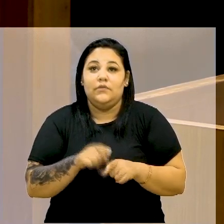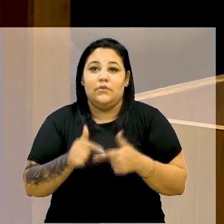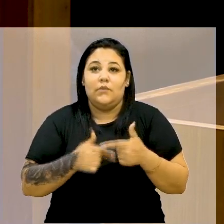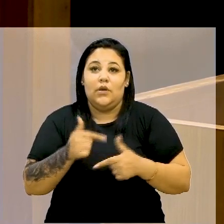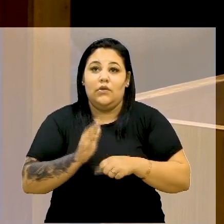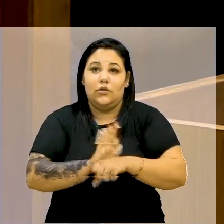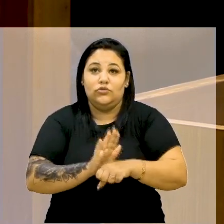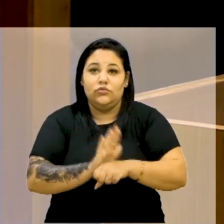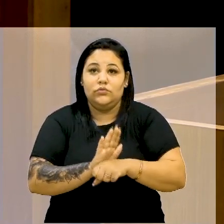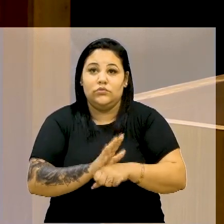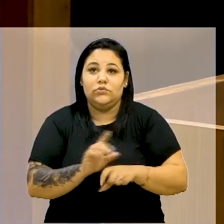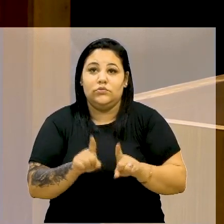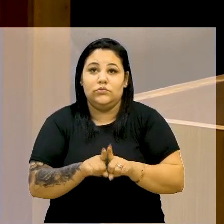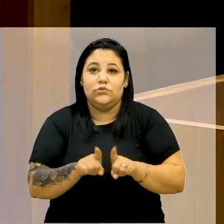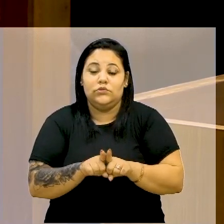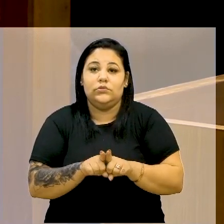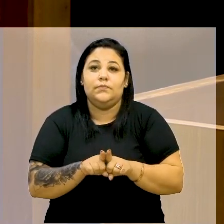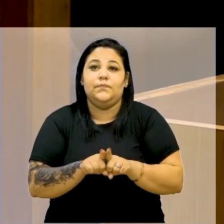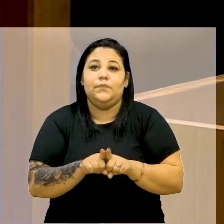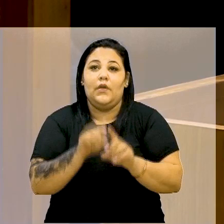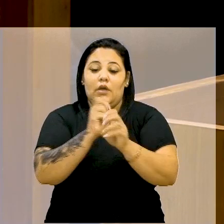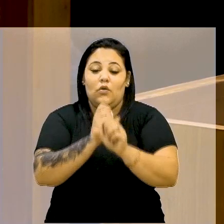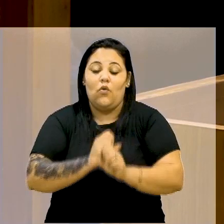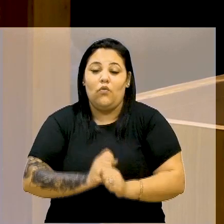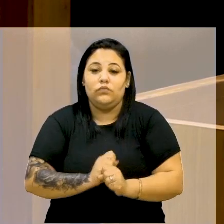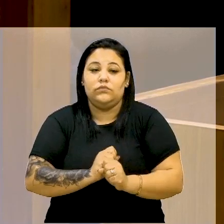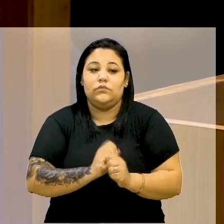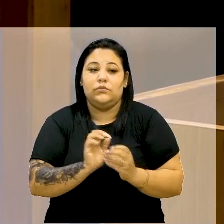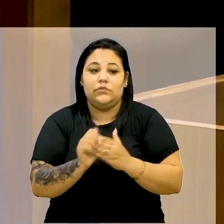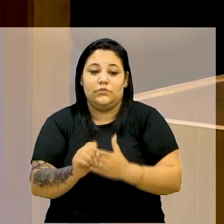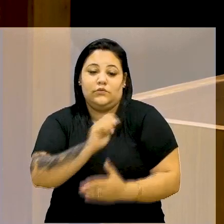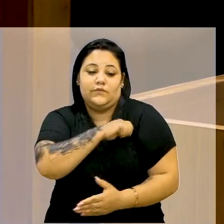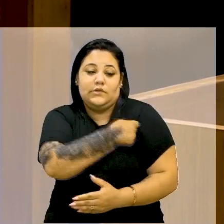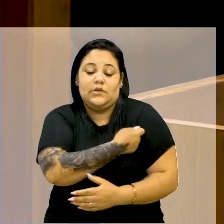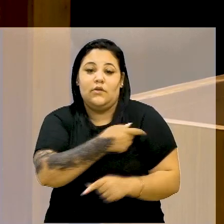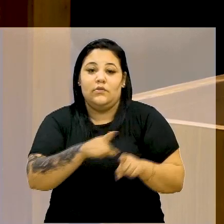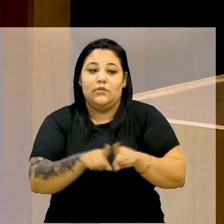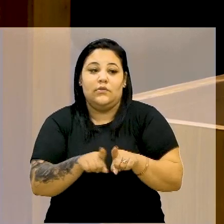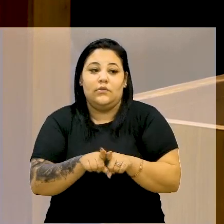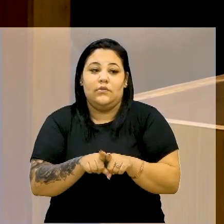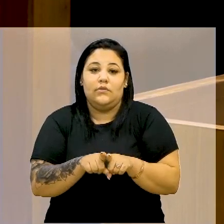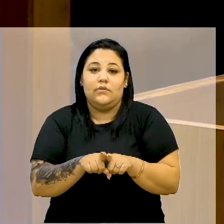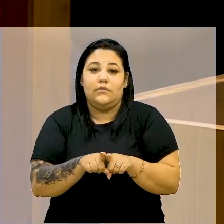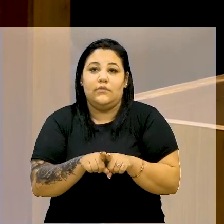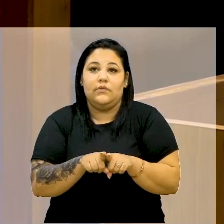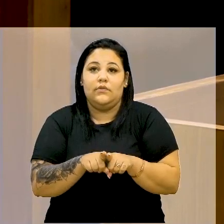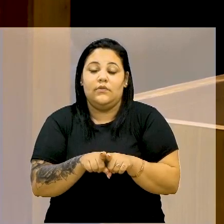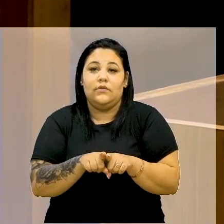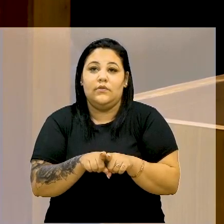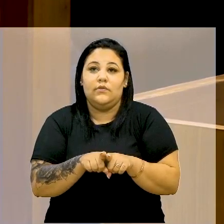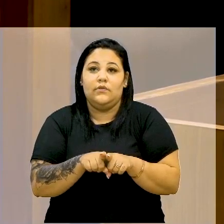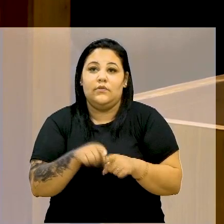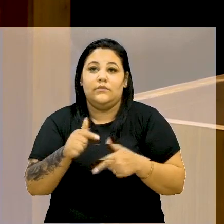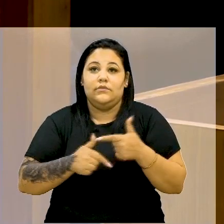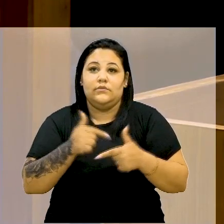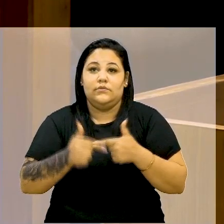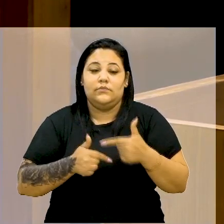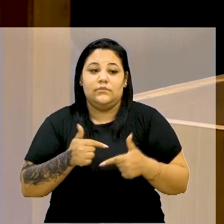das contas do município e também educação fiscal. Nosso trabalho é todo voluntário,